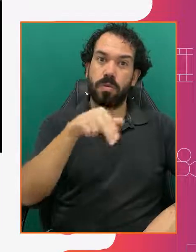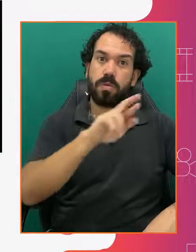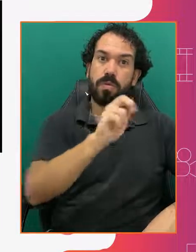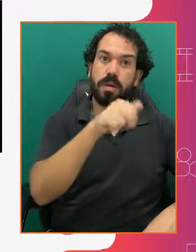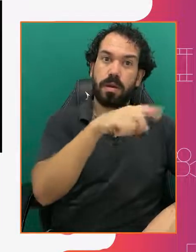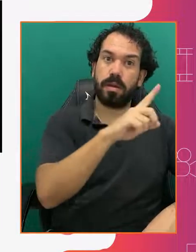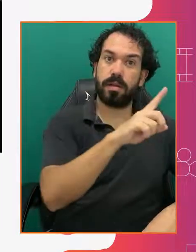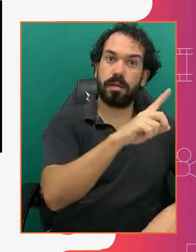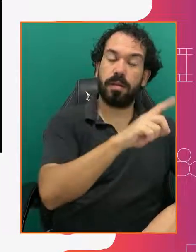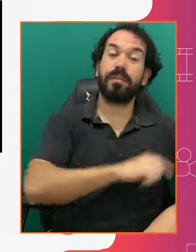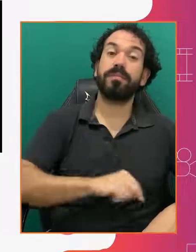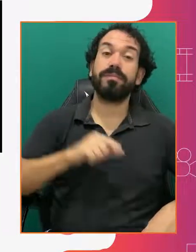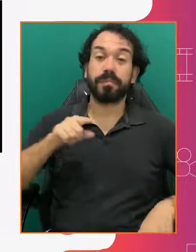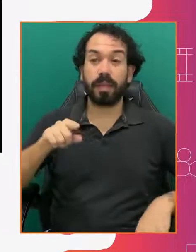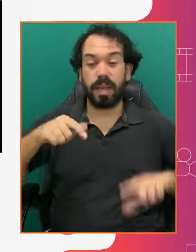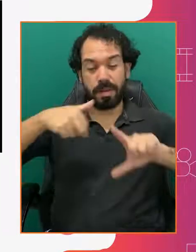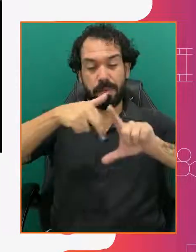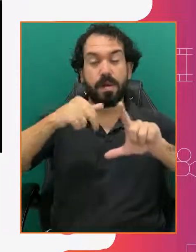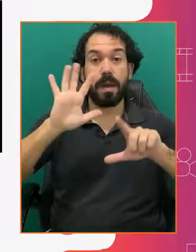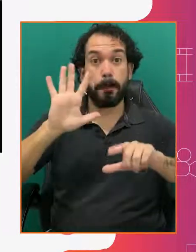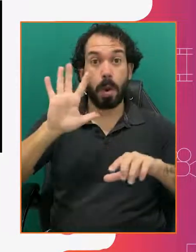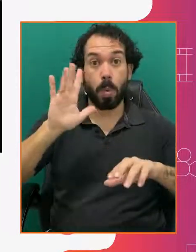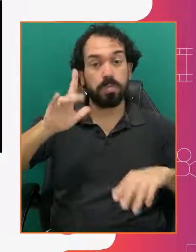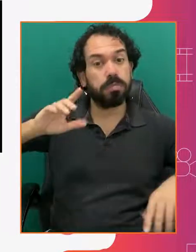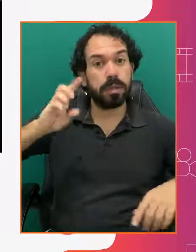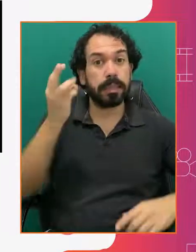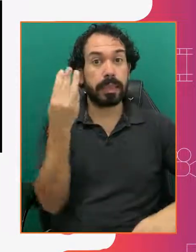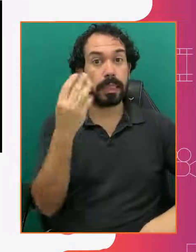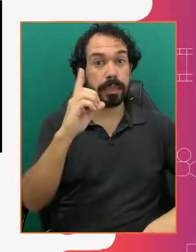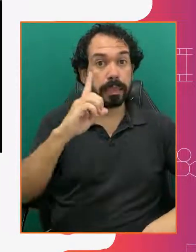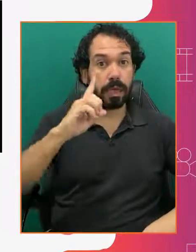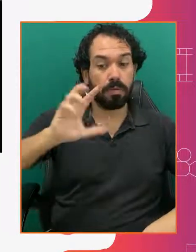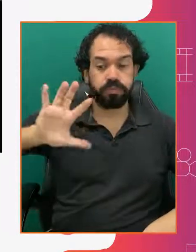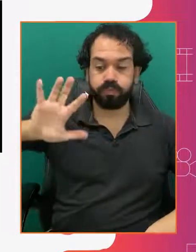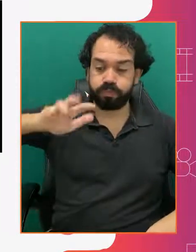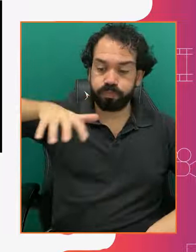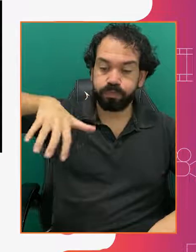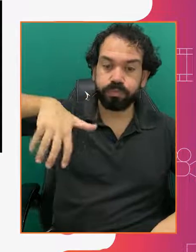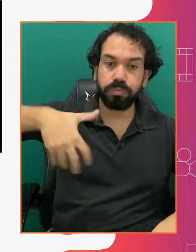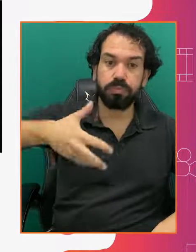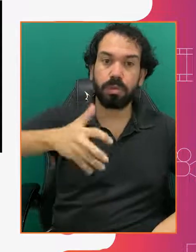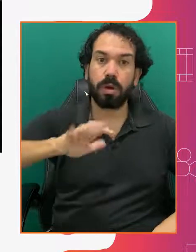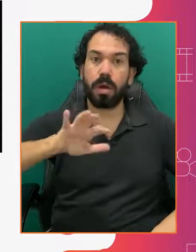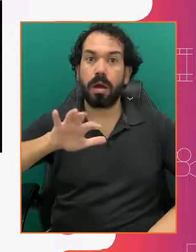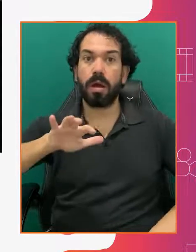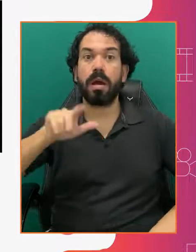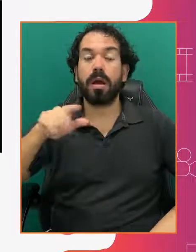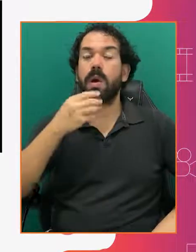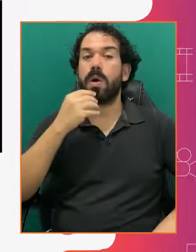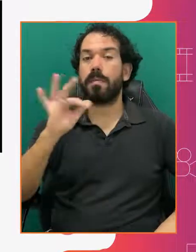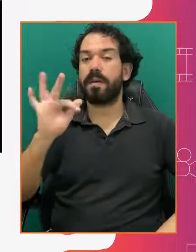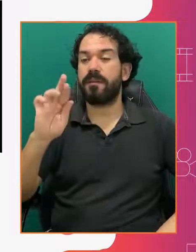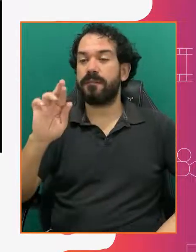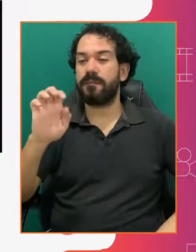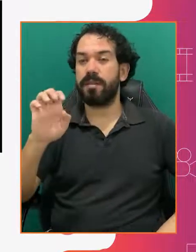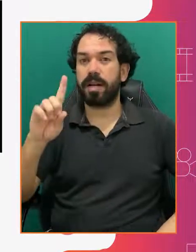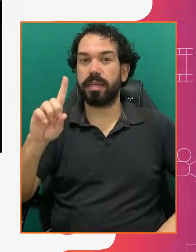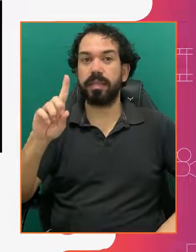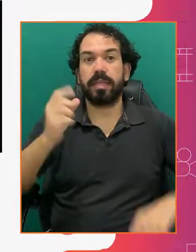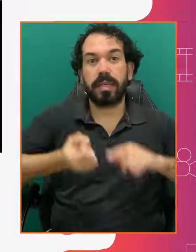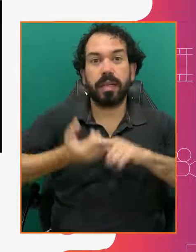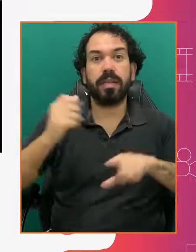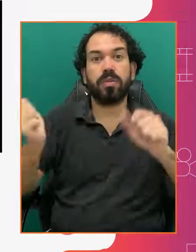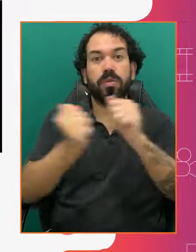é simplesmente a movimentação de uma mão em 3D e foi criado por Fred Park e